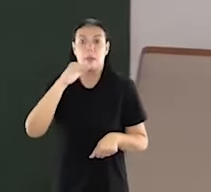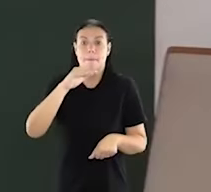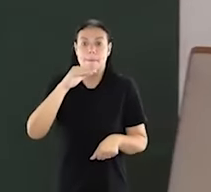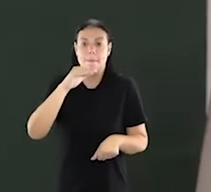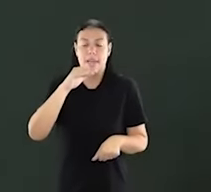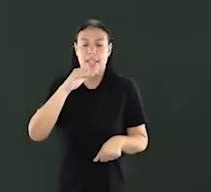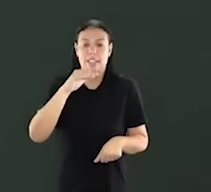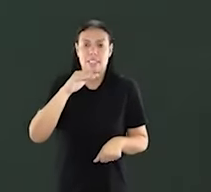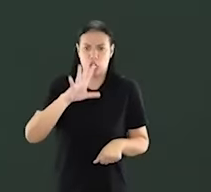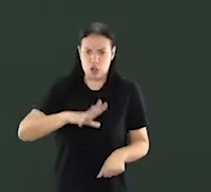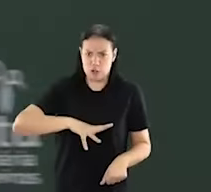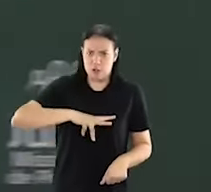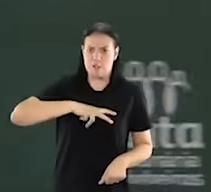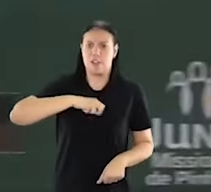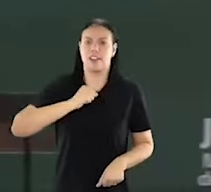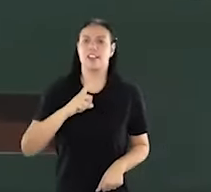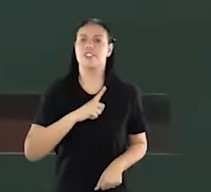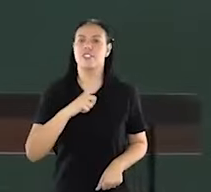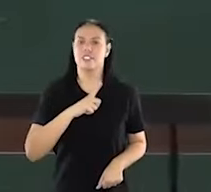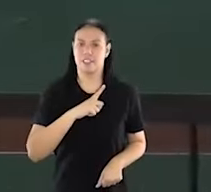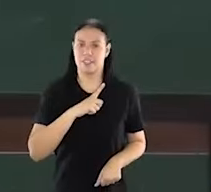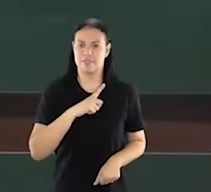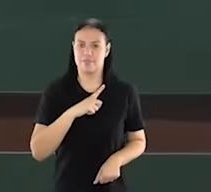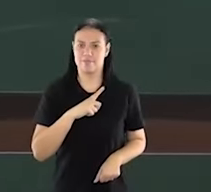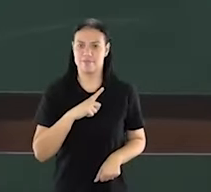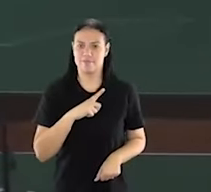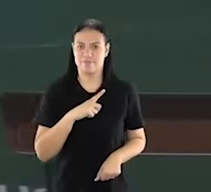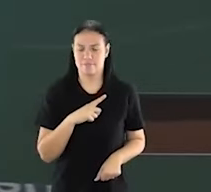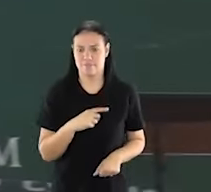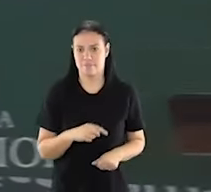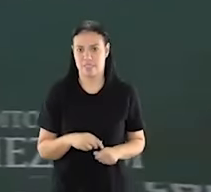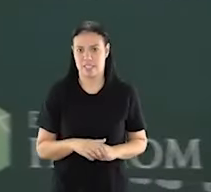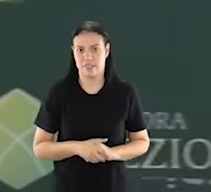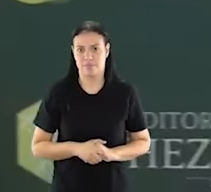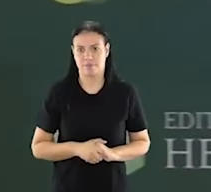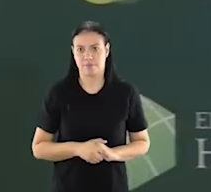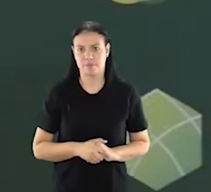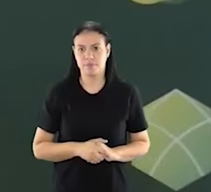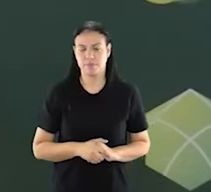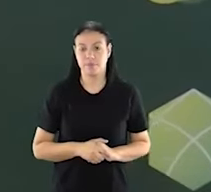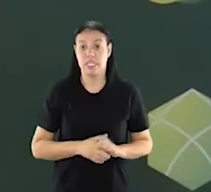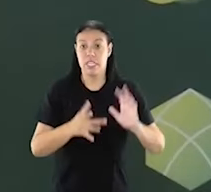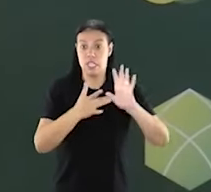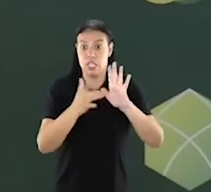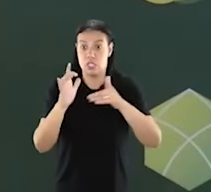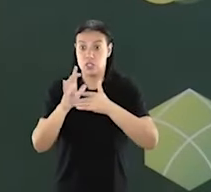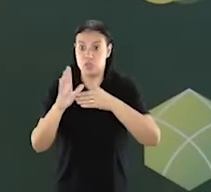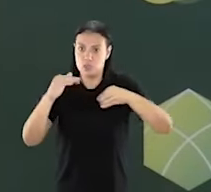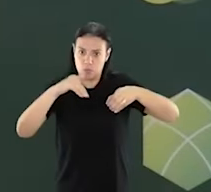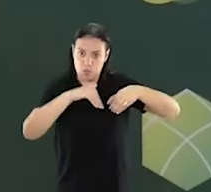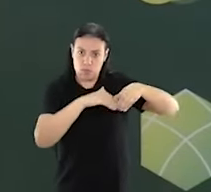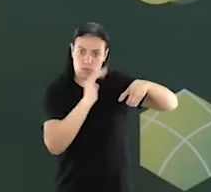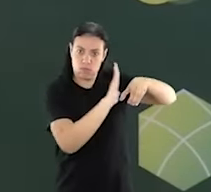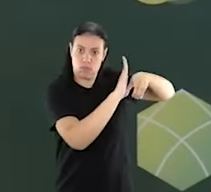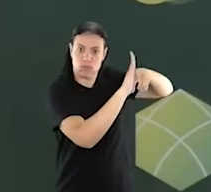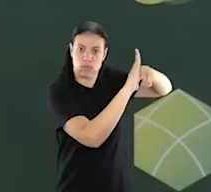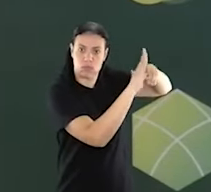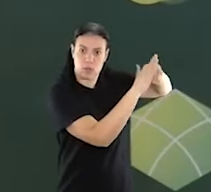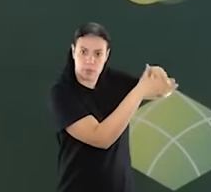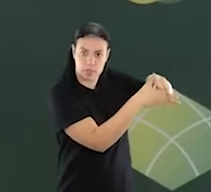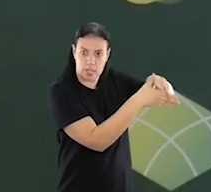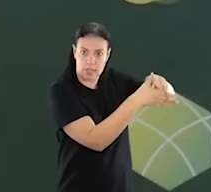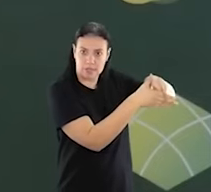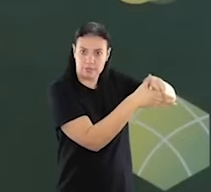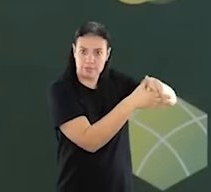Quando Jesus foi sepultado, não consta nem que João estivesse presente. Mas essas mulheres, está lá em